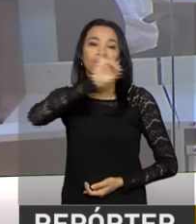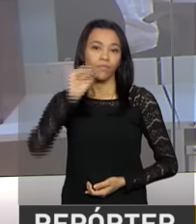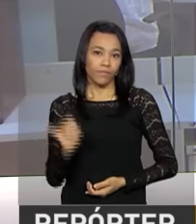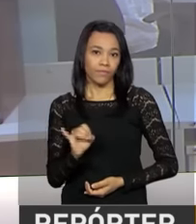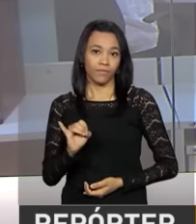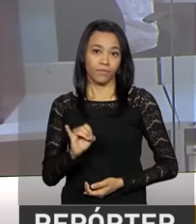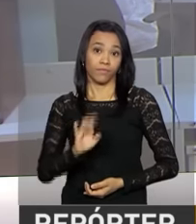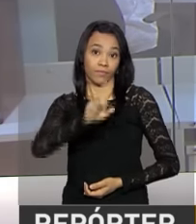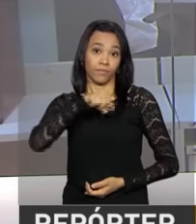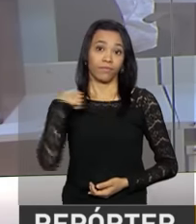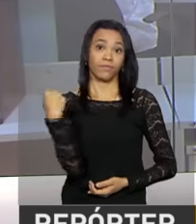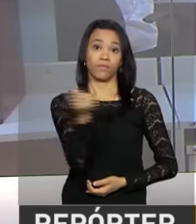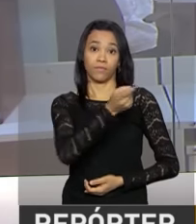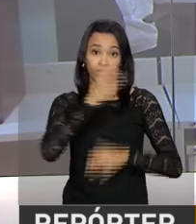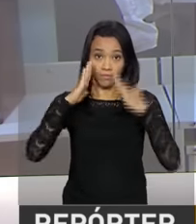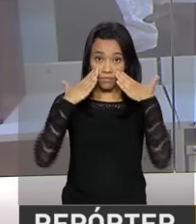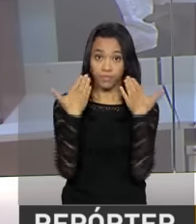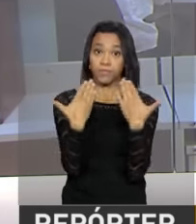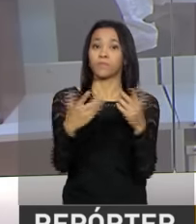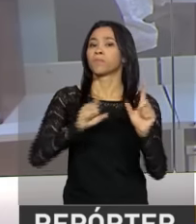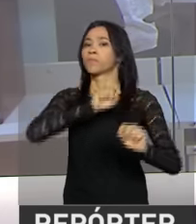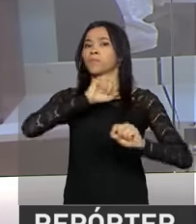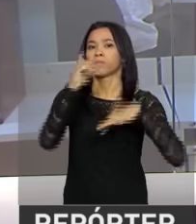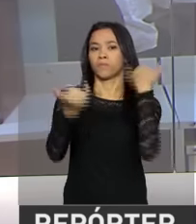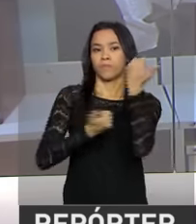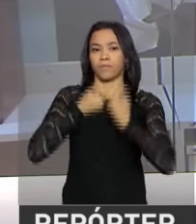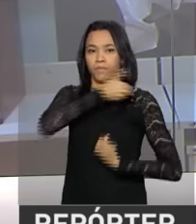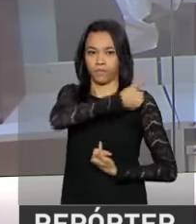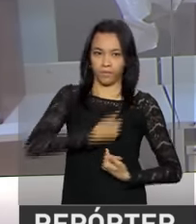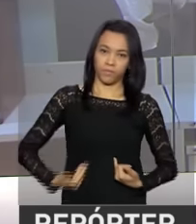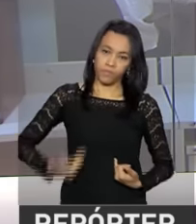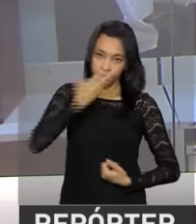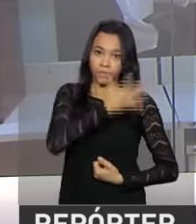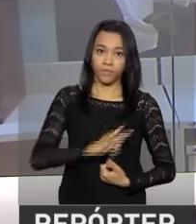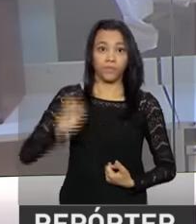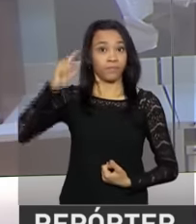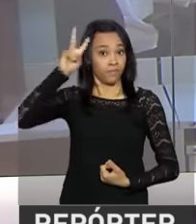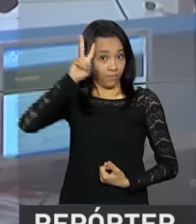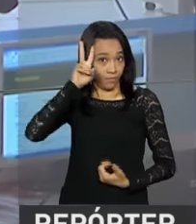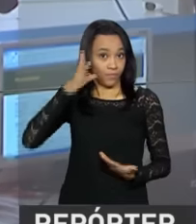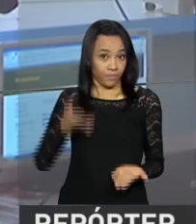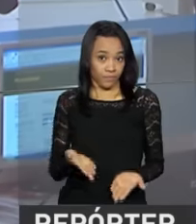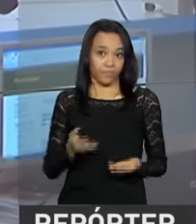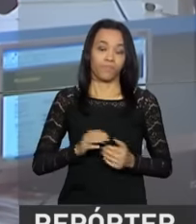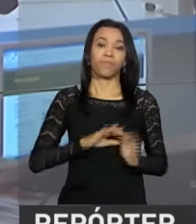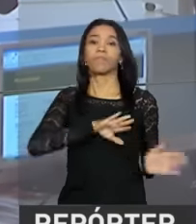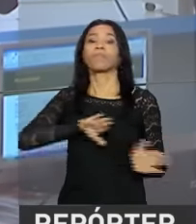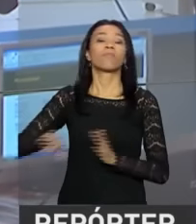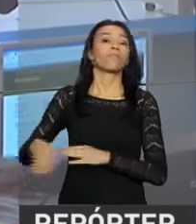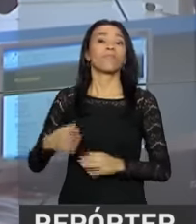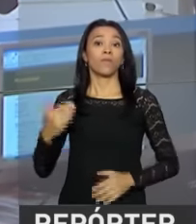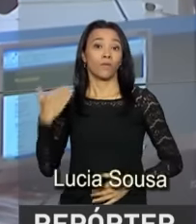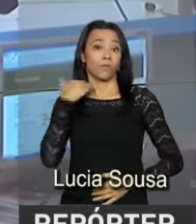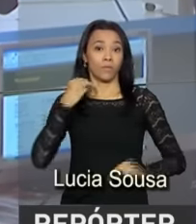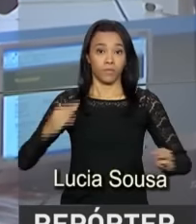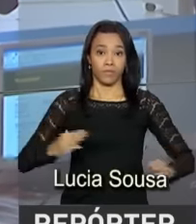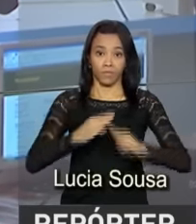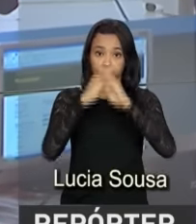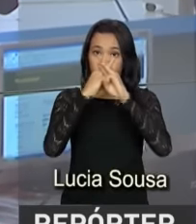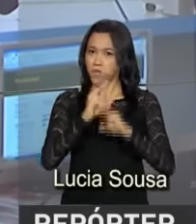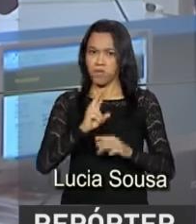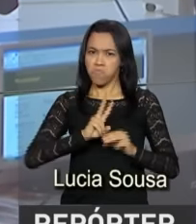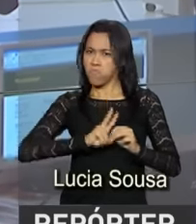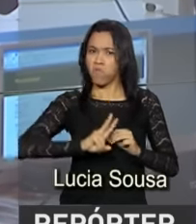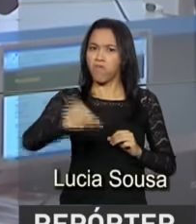Olá, o repórter NBR está de volta com as notícias do governo federal desta segunda-feira. A Caixa Econômica Federal não